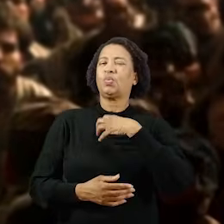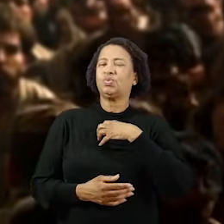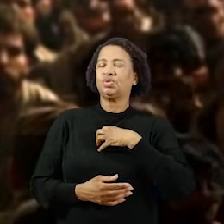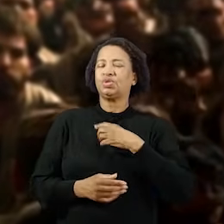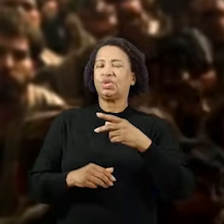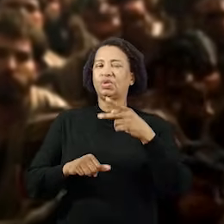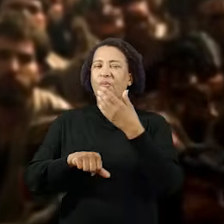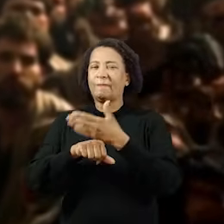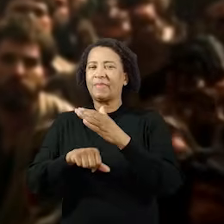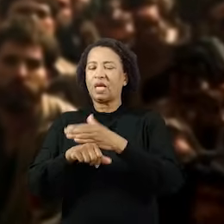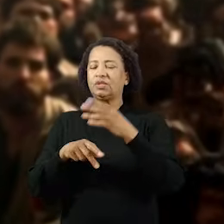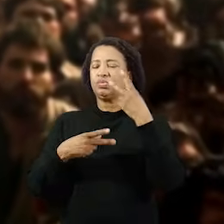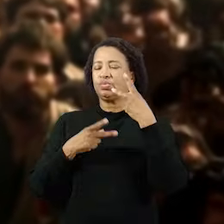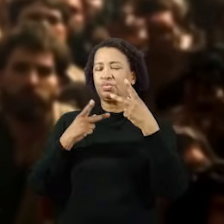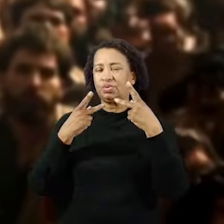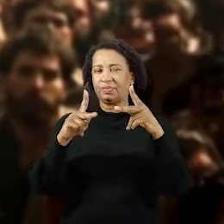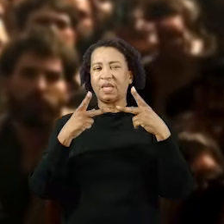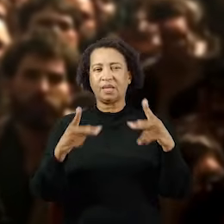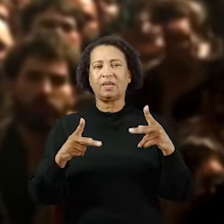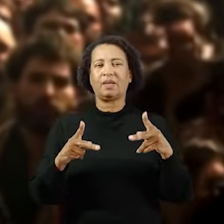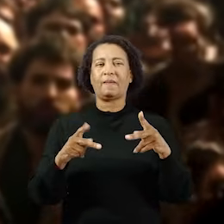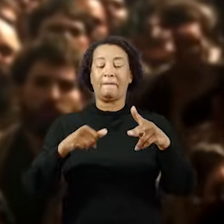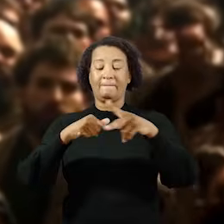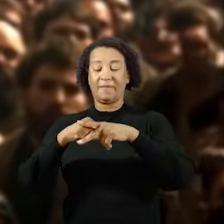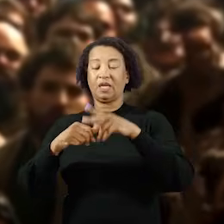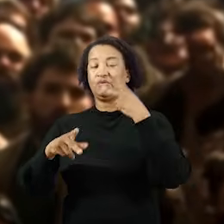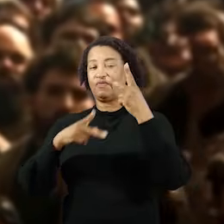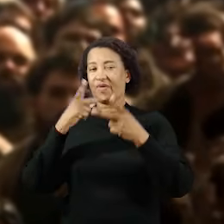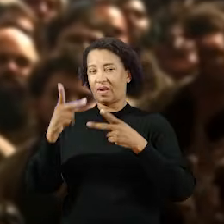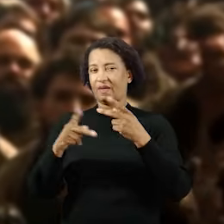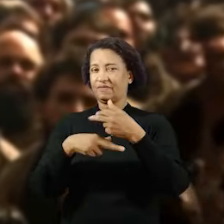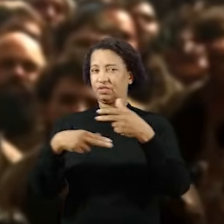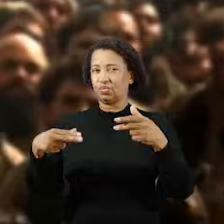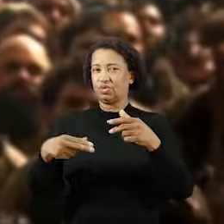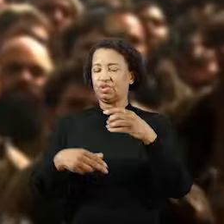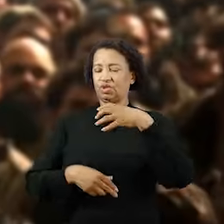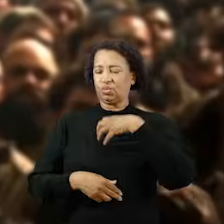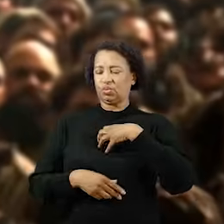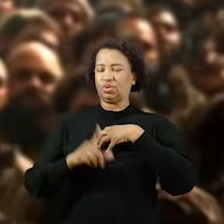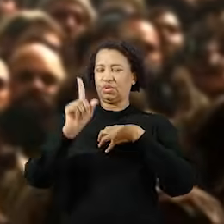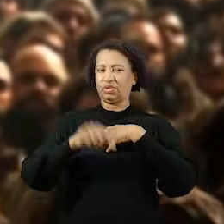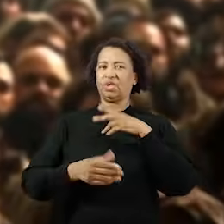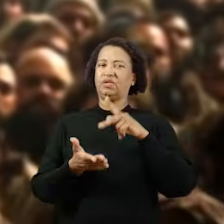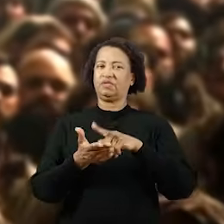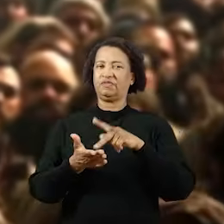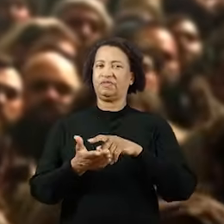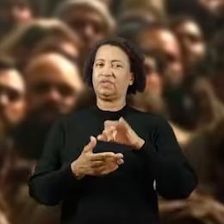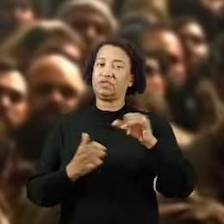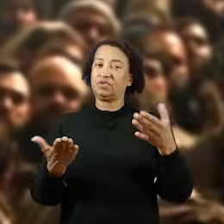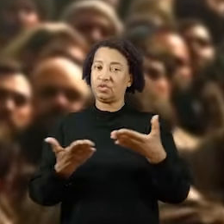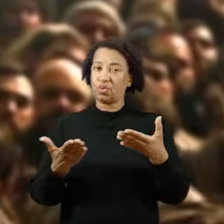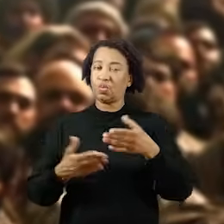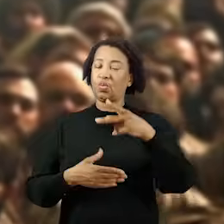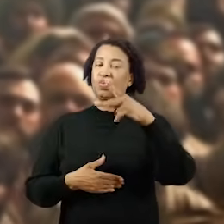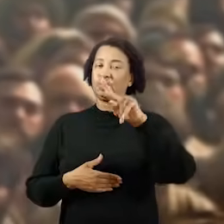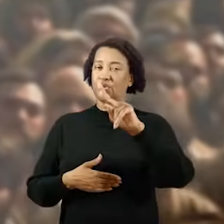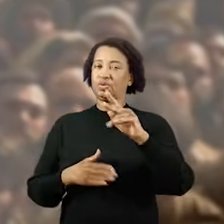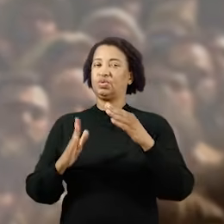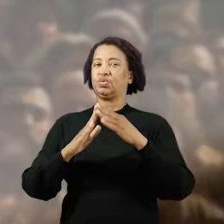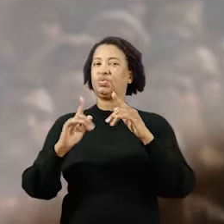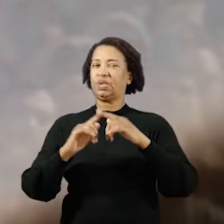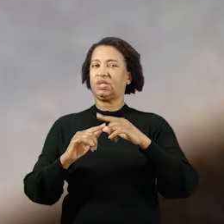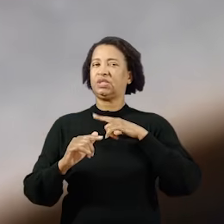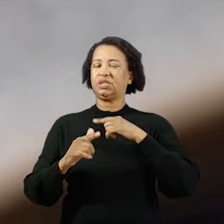de Pedro. Pedro falava as coisas como elas realmente eram. Se hoje sua igreja passa por problemas e divisão,